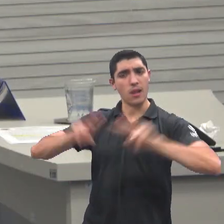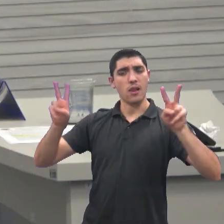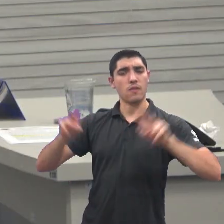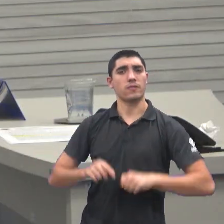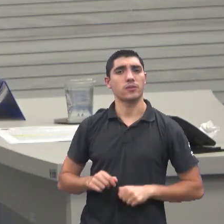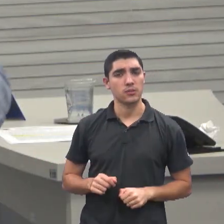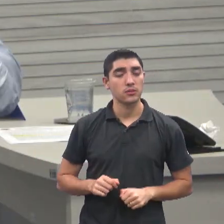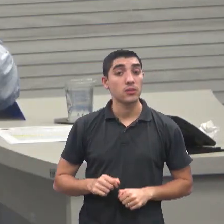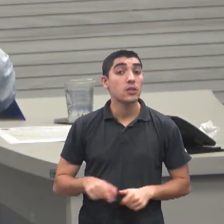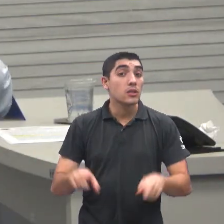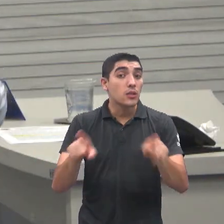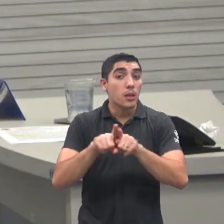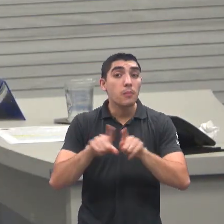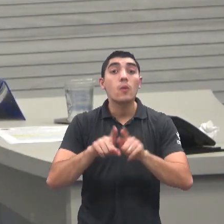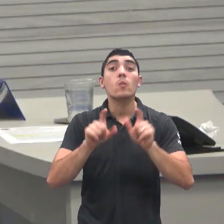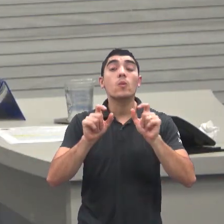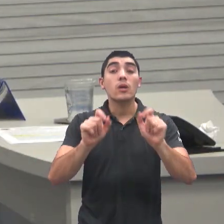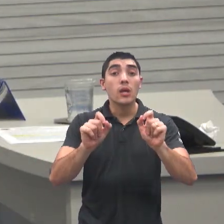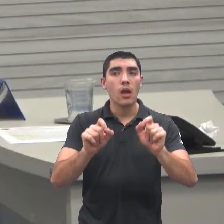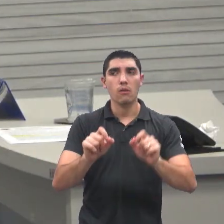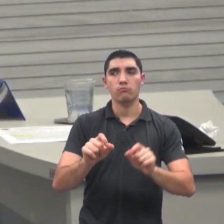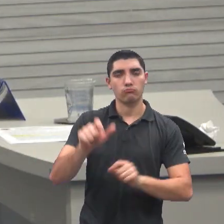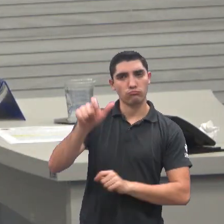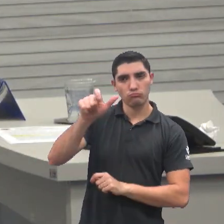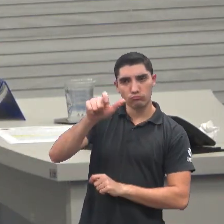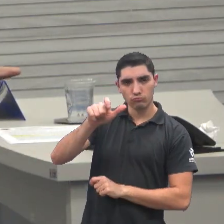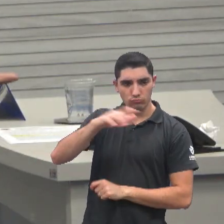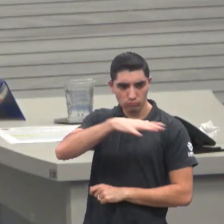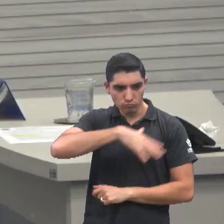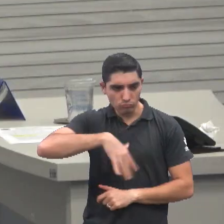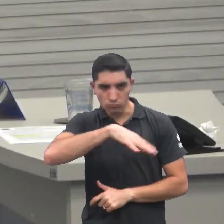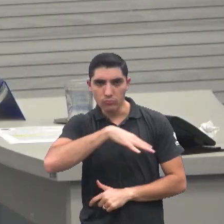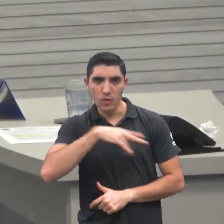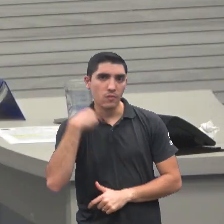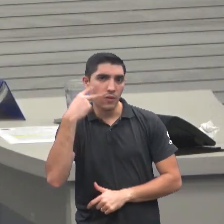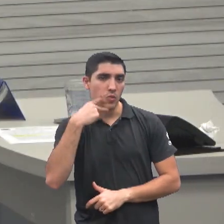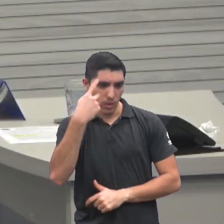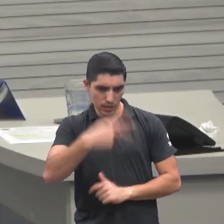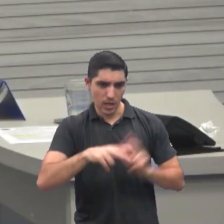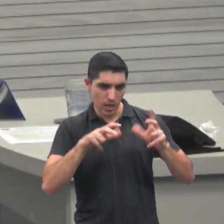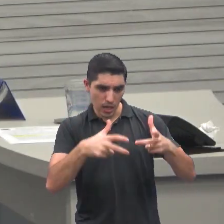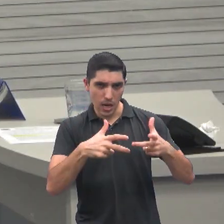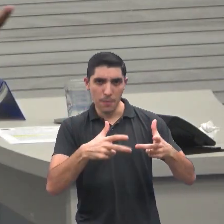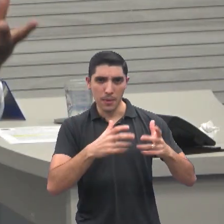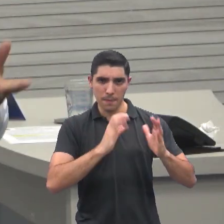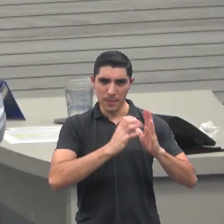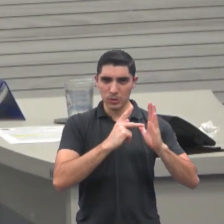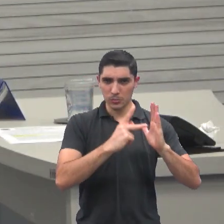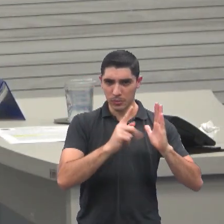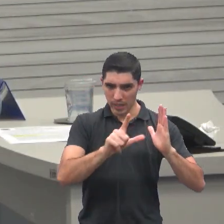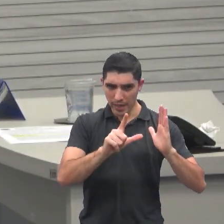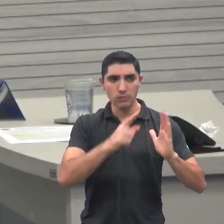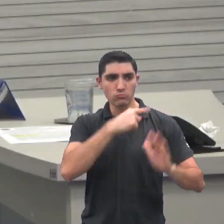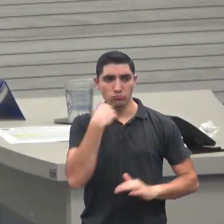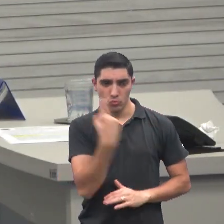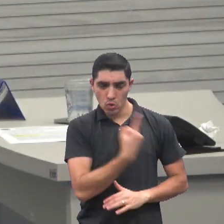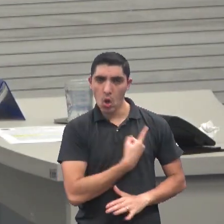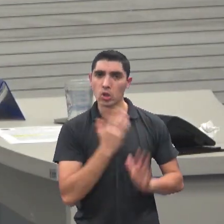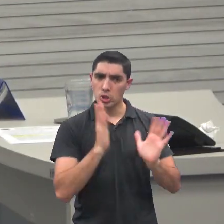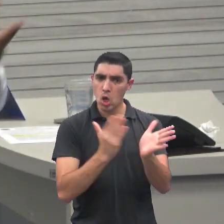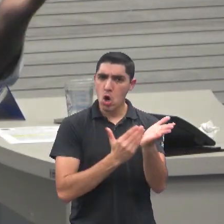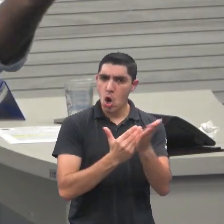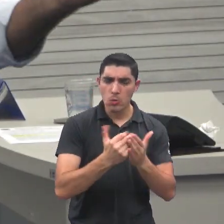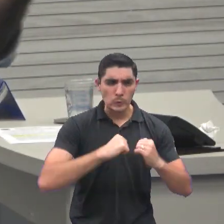casa estão fazendo uma movimentação, até convido aqui os outros parlamentares, quiser somar conosco de direita,